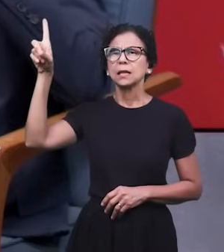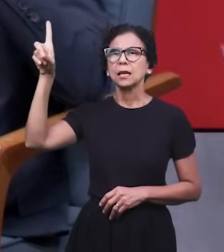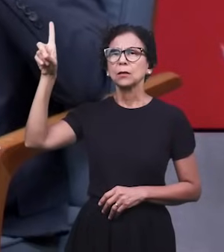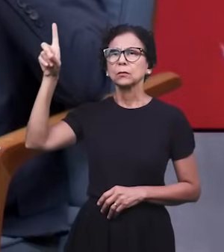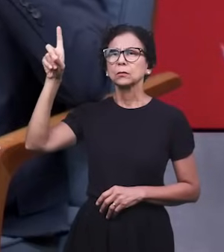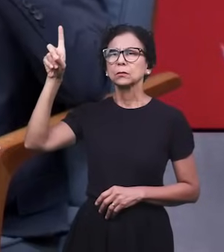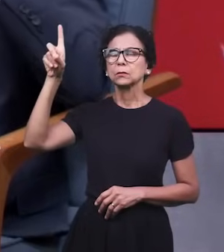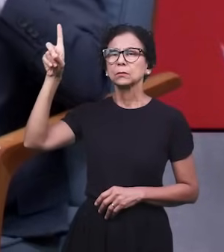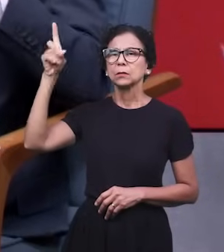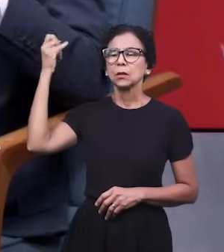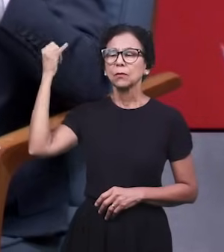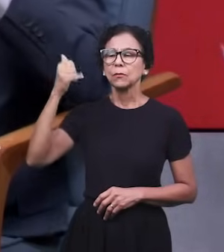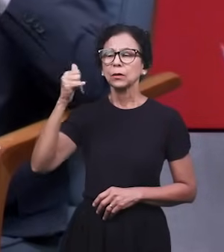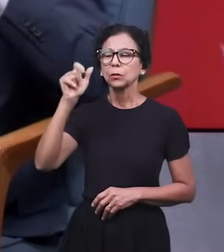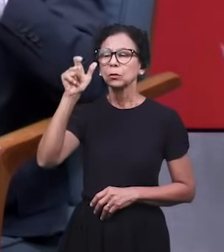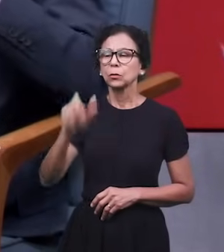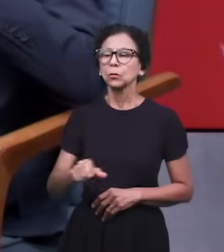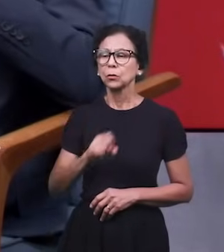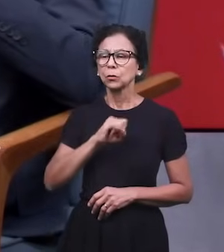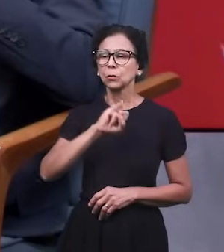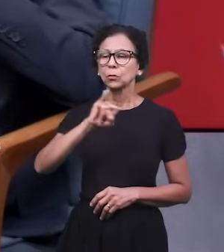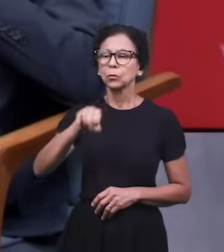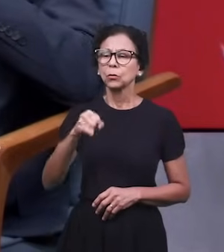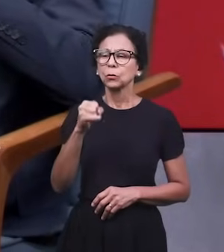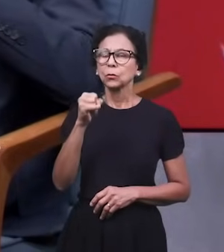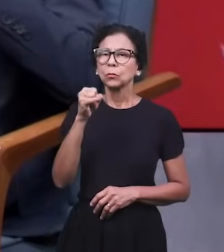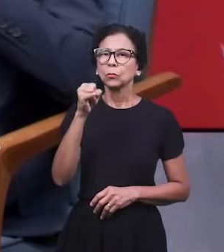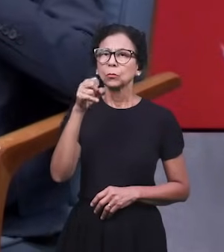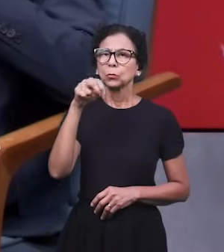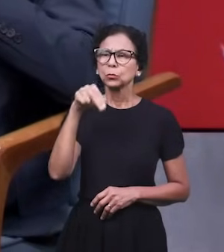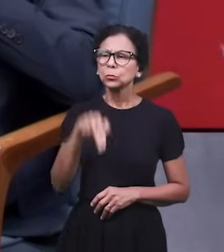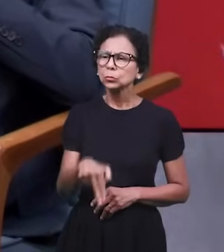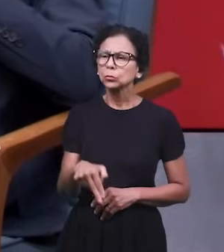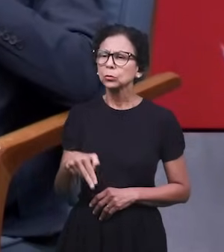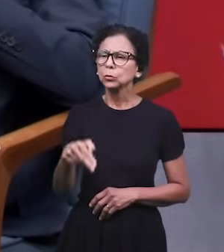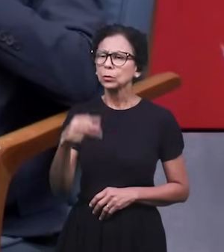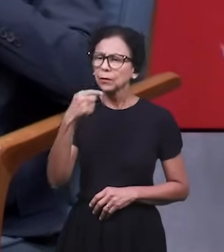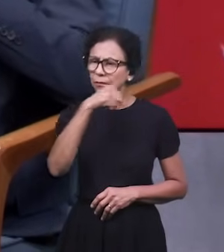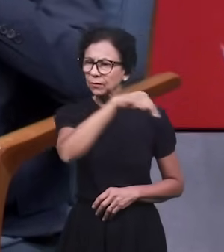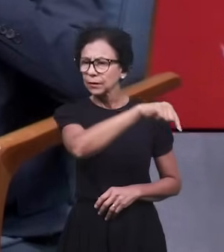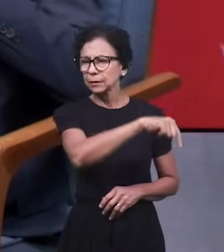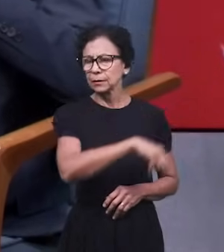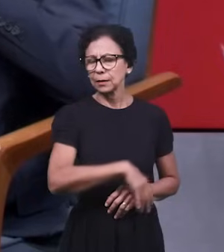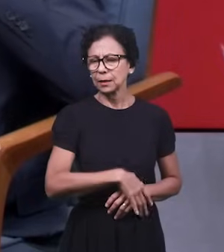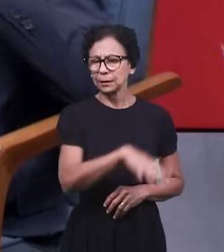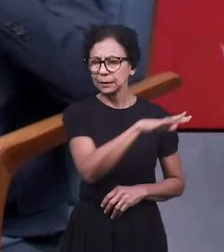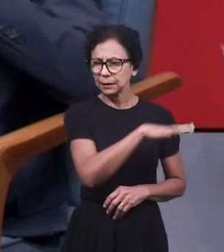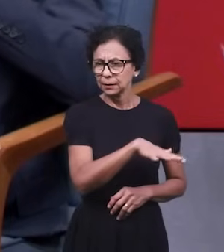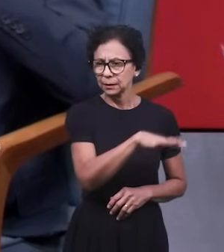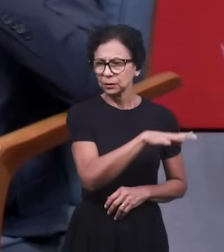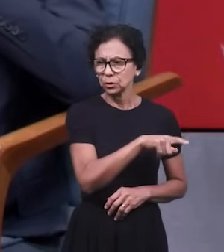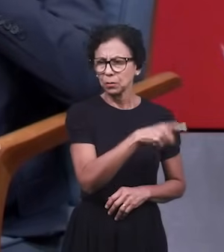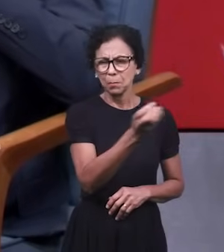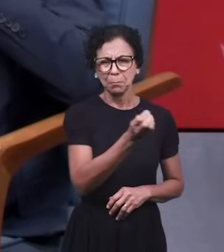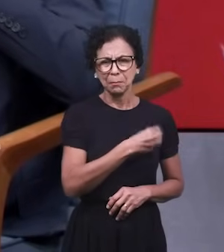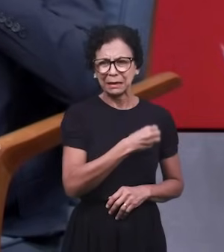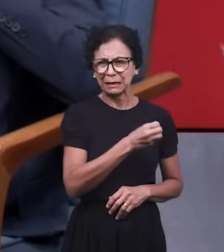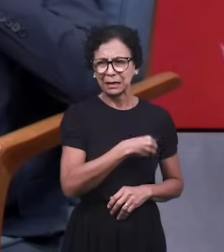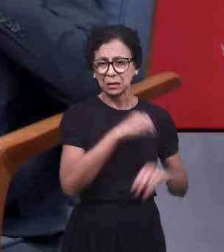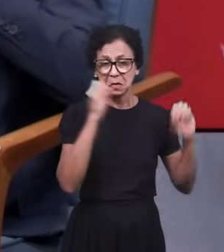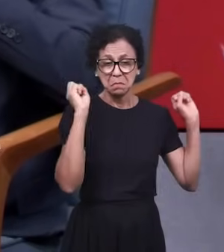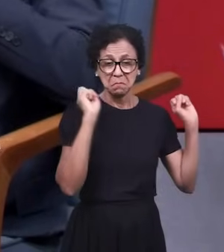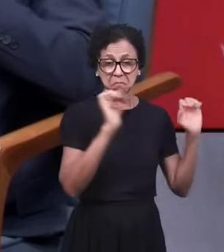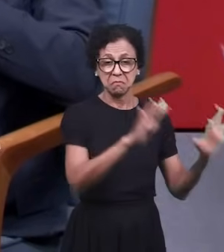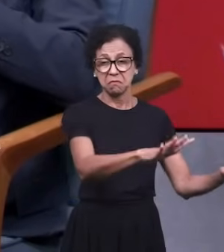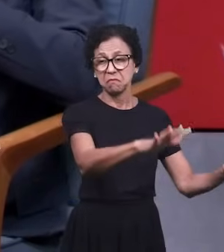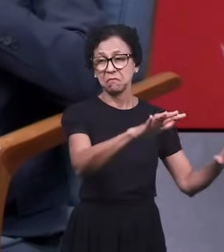pudesse reconhecer o seu erro e se converter do seu mau caminho. Deus mandou Jonas.